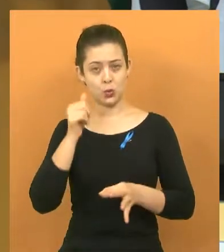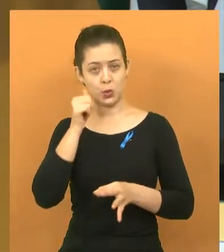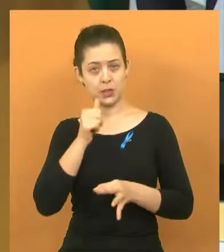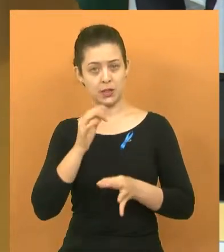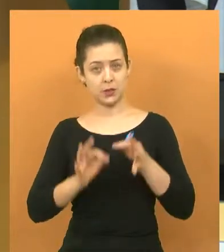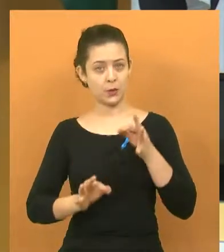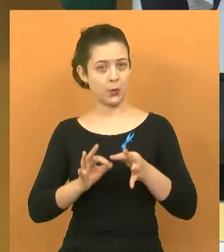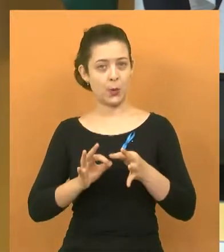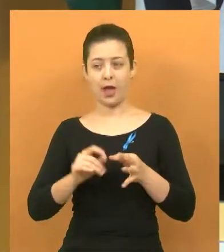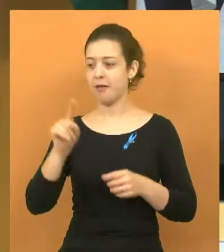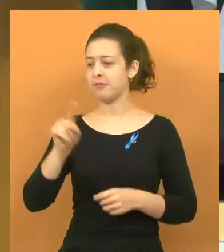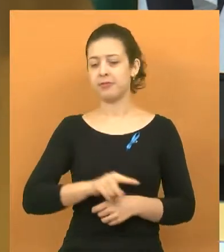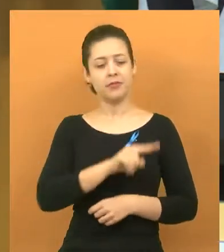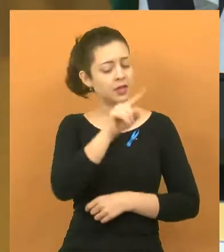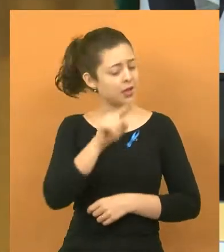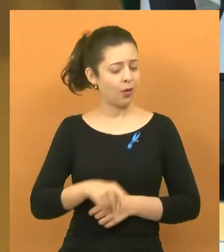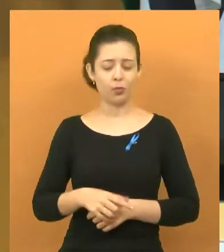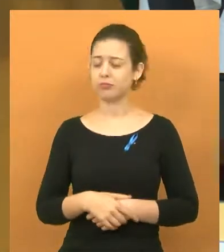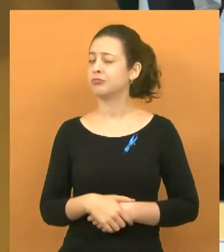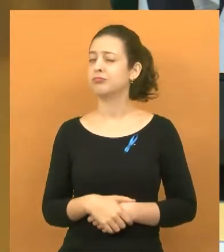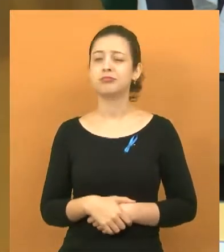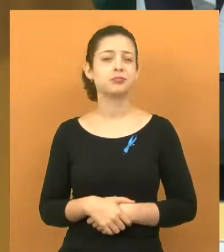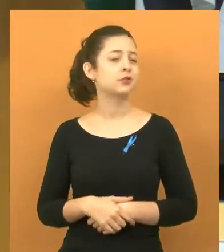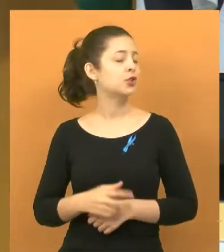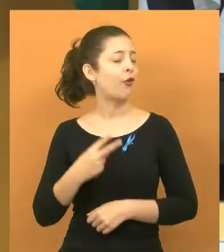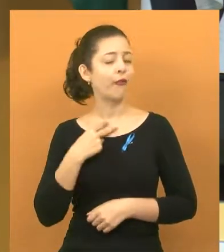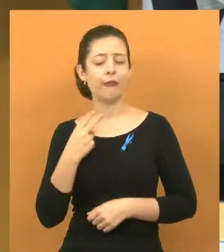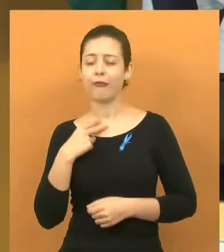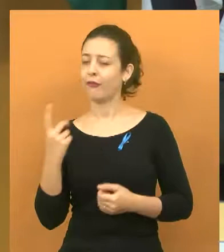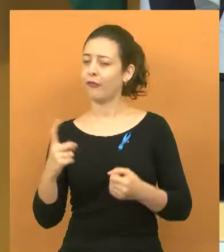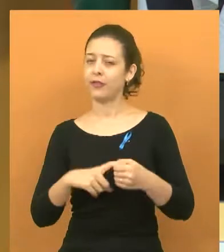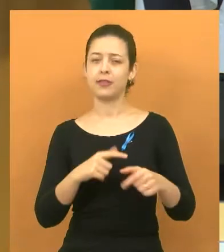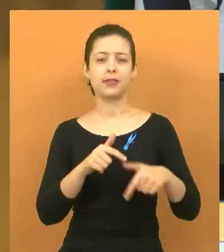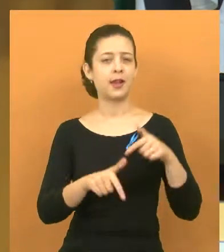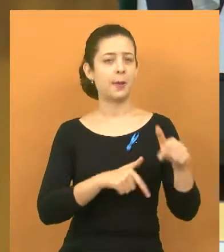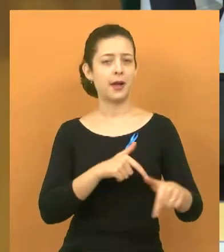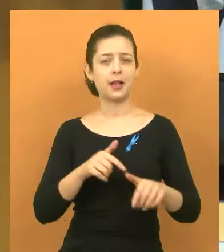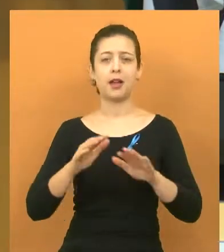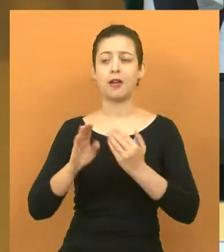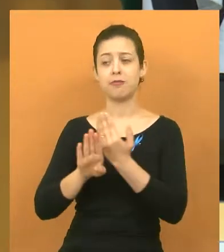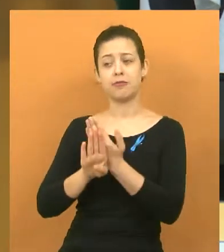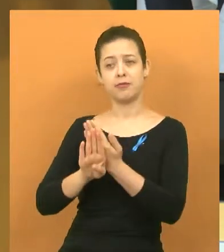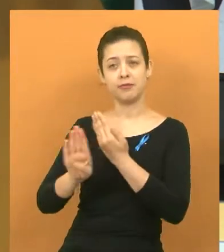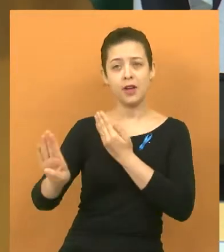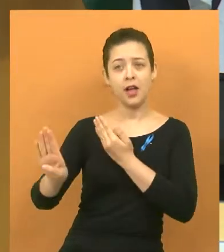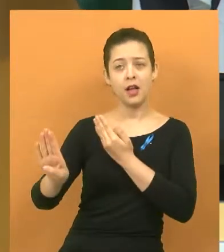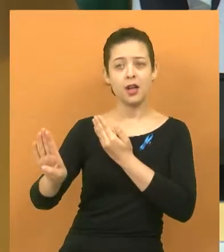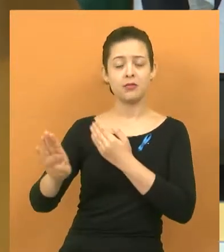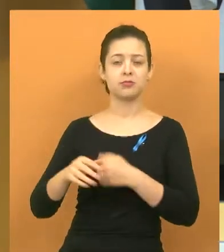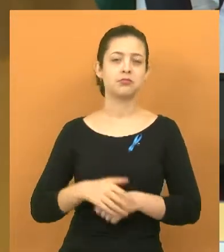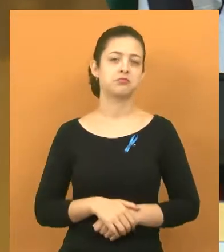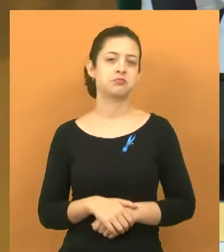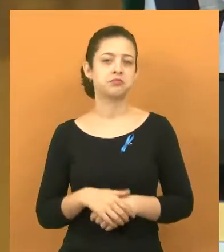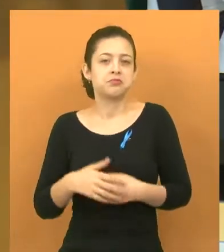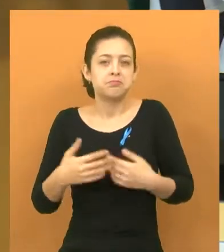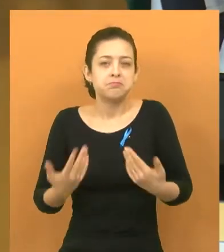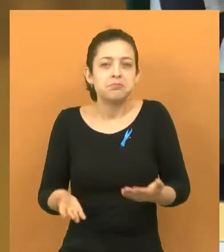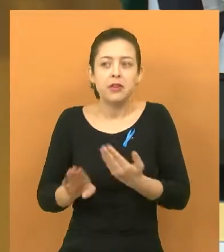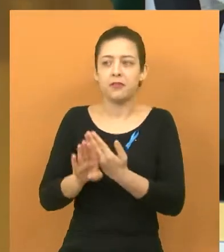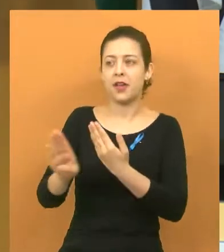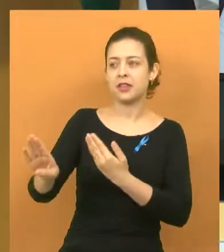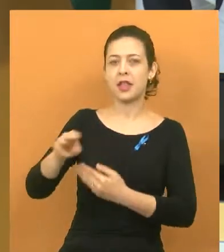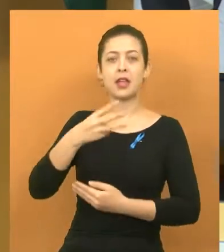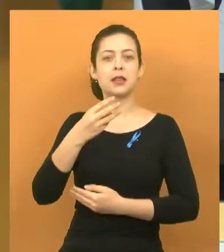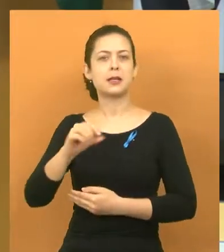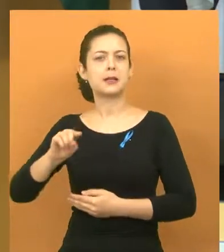não concedeu, ela disse que ele não podia continuar trabalhando, que ele tinha que ficar afastado. É uma pena que ele está afastado, mas ganhando